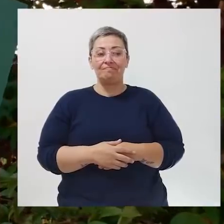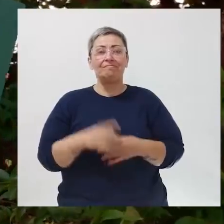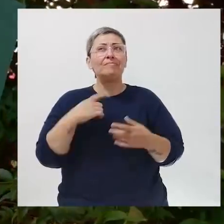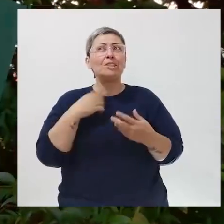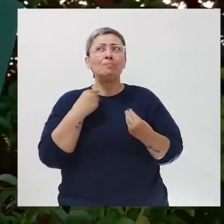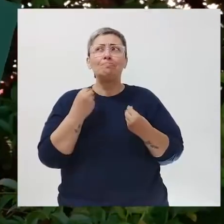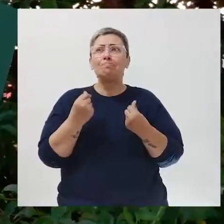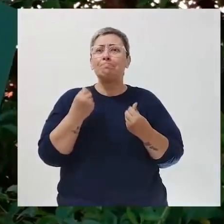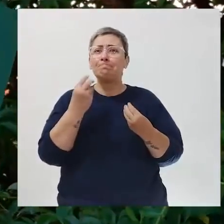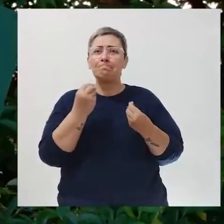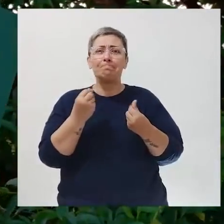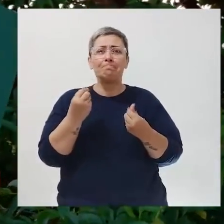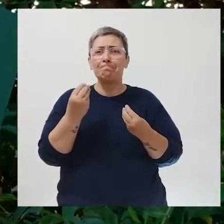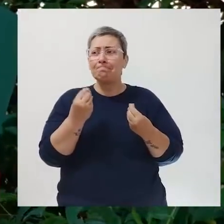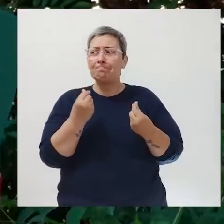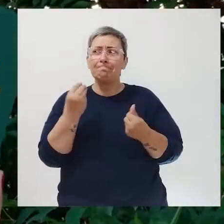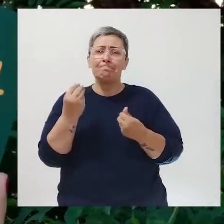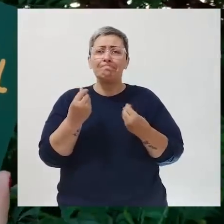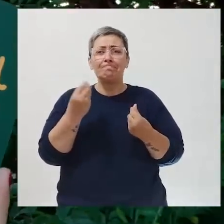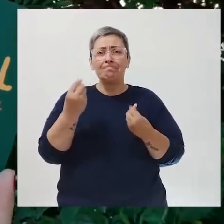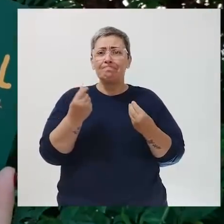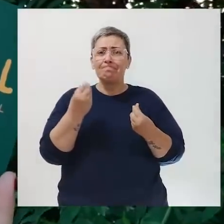Estou sentindo.